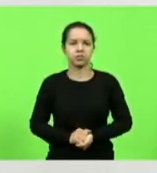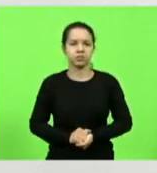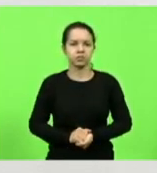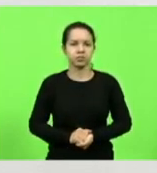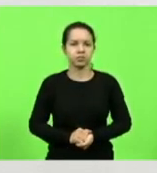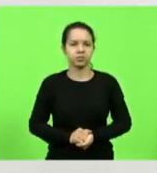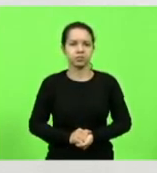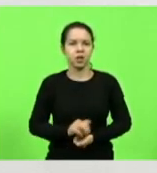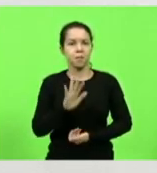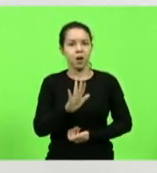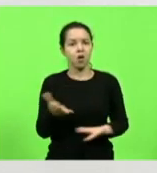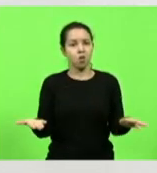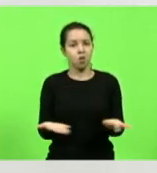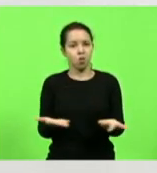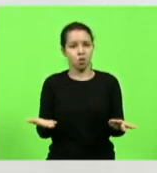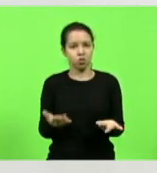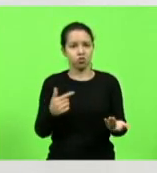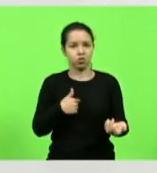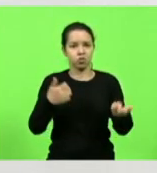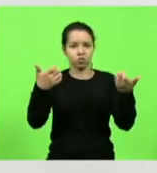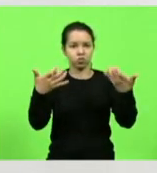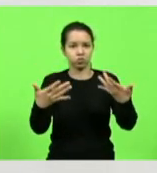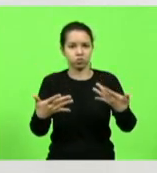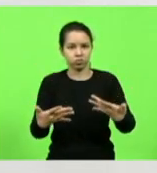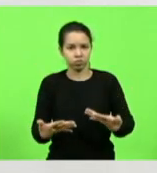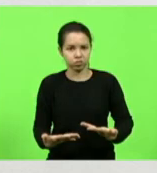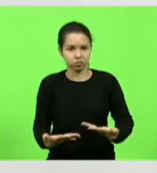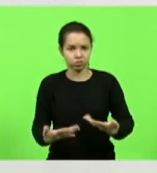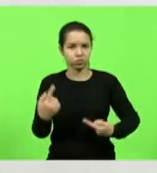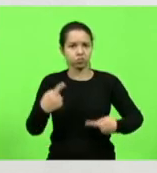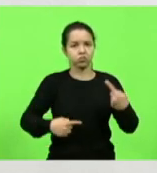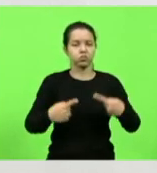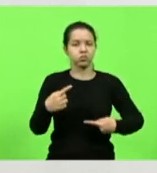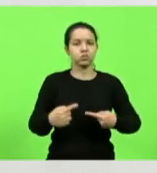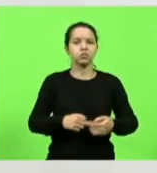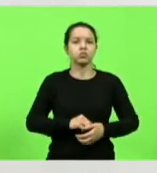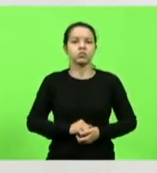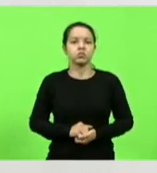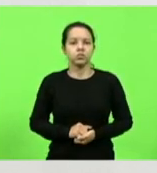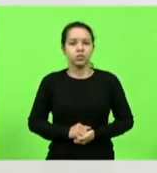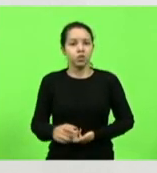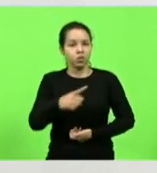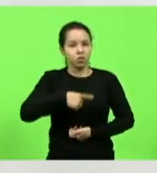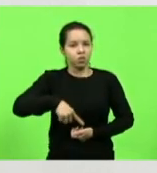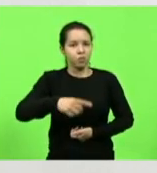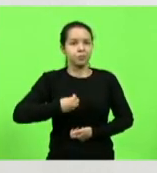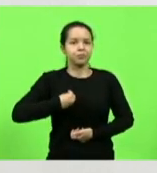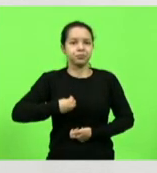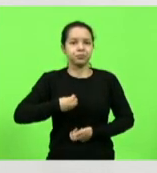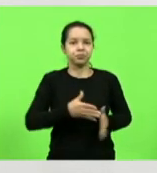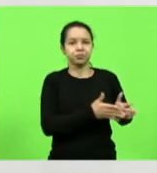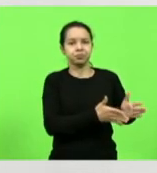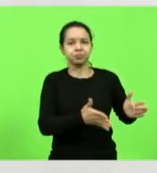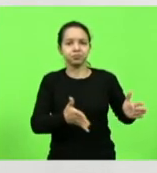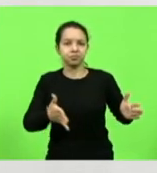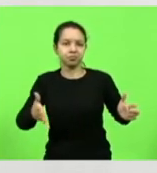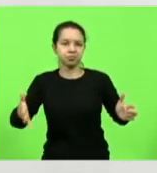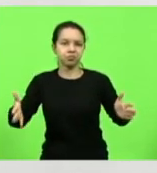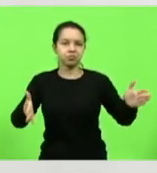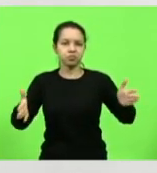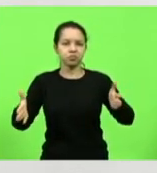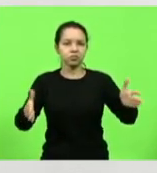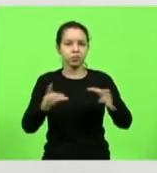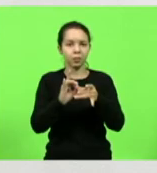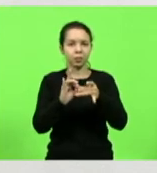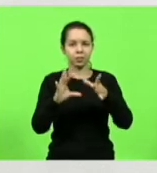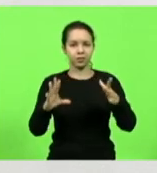Mas o que eu vim falar aqui hoje, caros colegas, é que a gente vive numa democracia. E eu respeito a